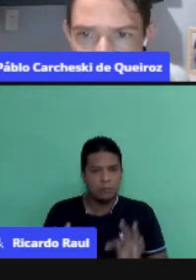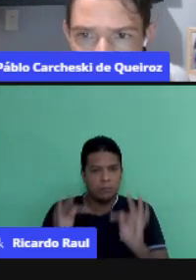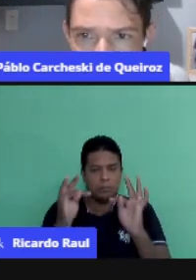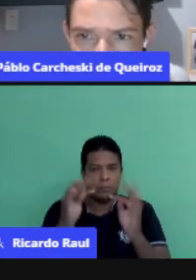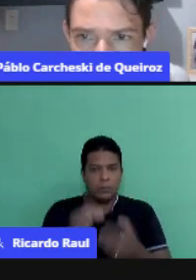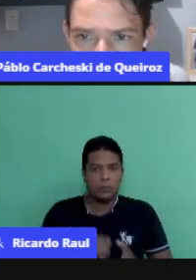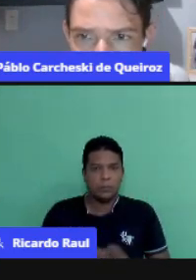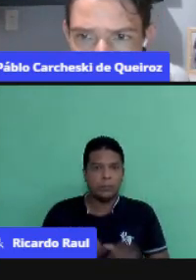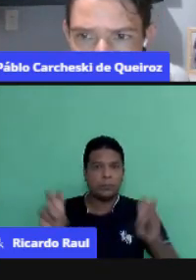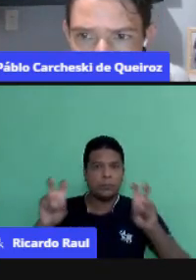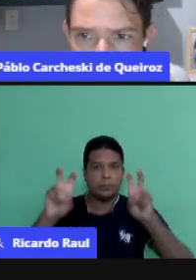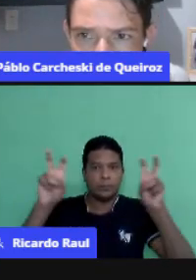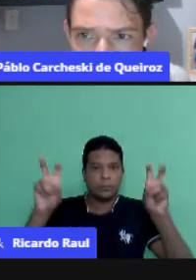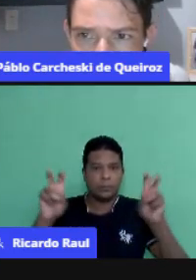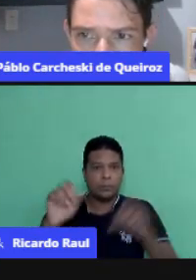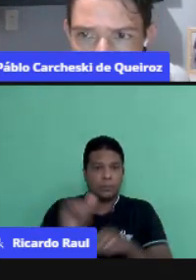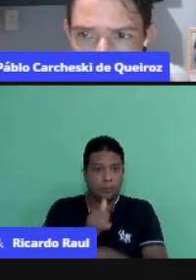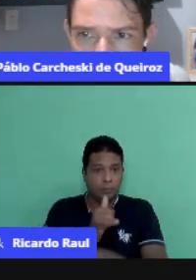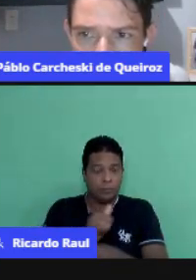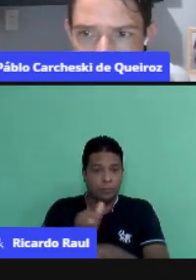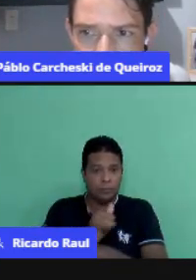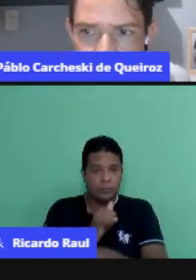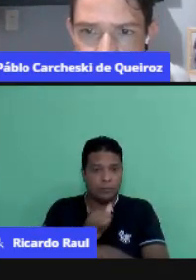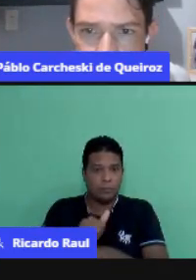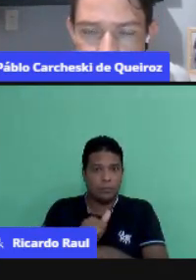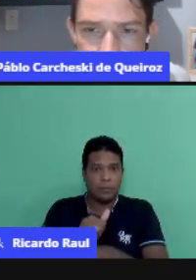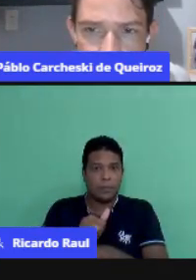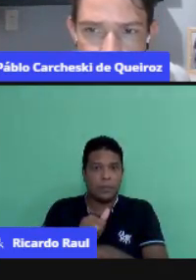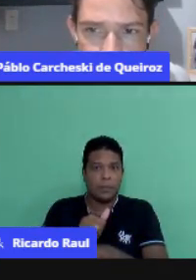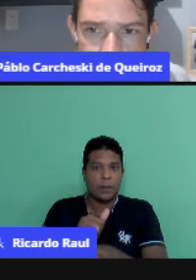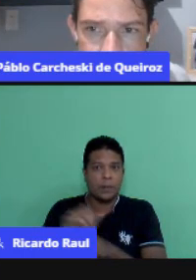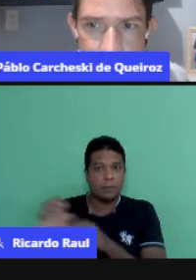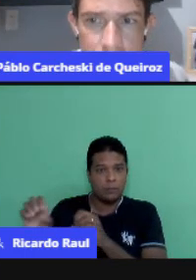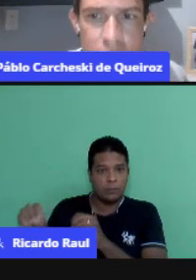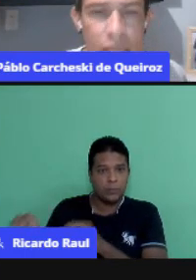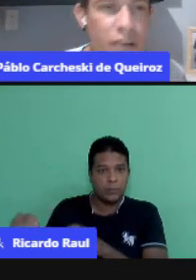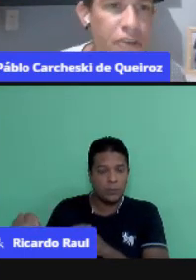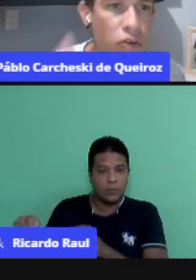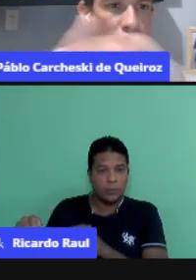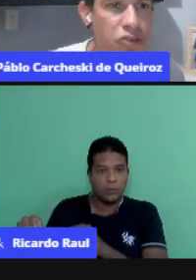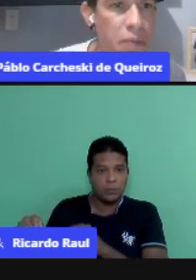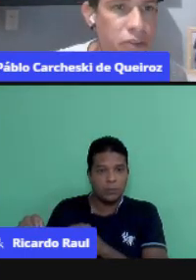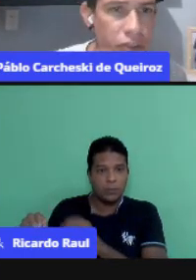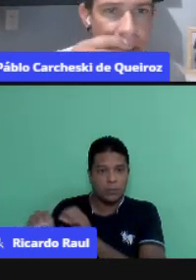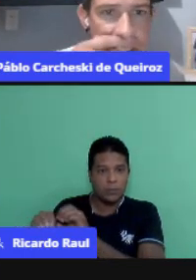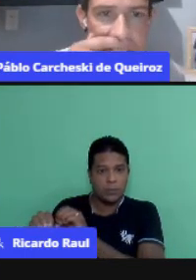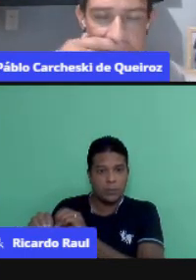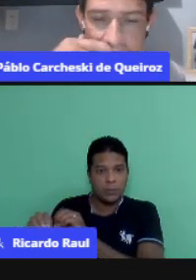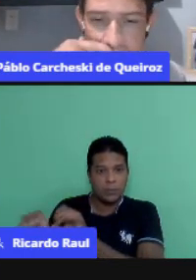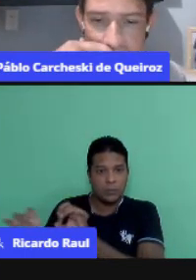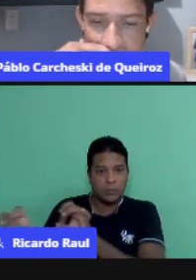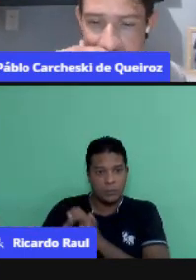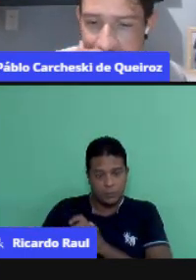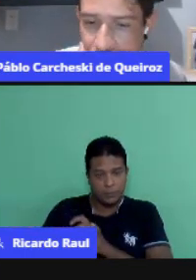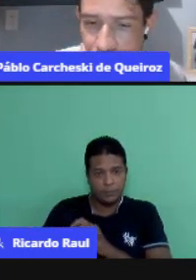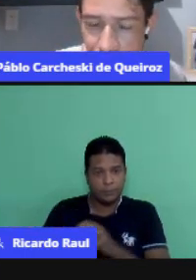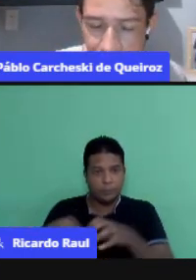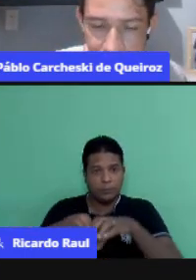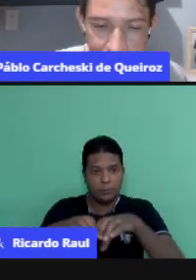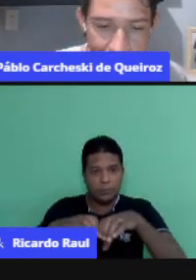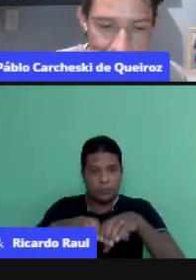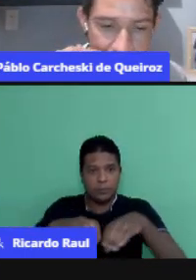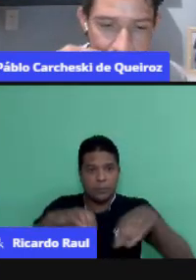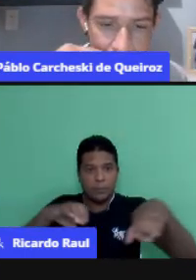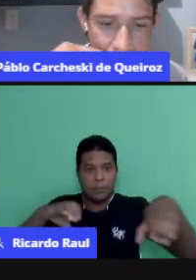é esse, né? Estratégias e ferramentas do ensino remoto, né? Para o engajamento dos estudantes. Tem a ver com as formações que a gente trabalhou, né, Aguinaldo,